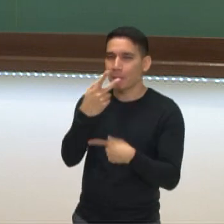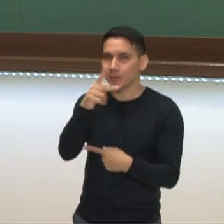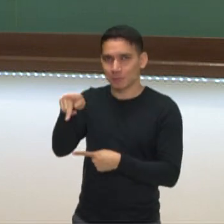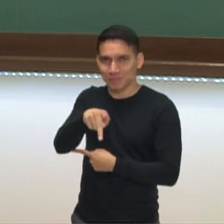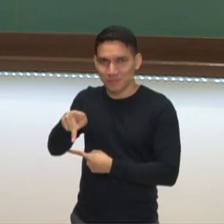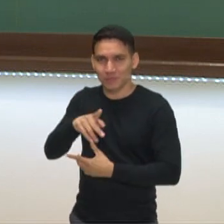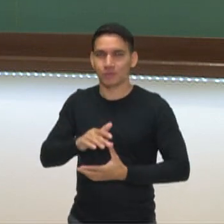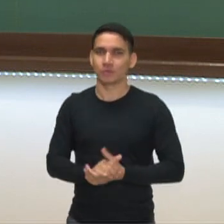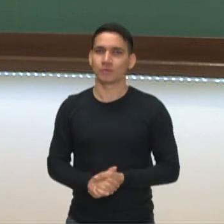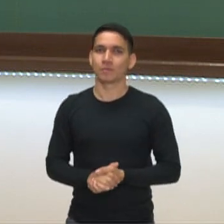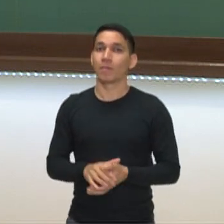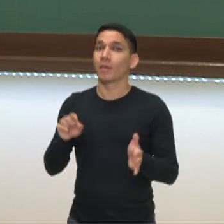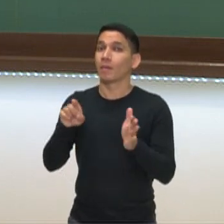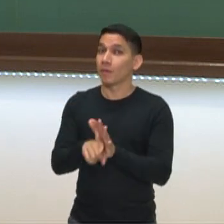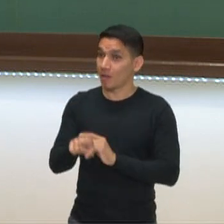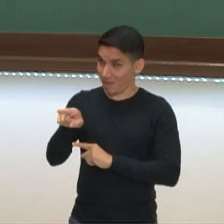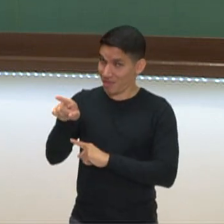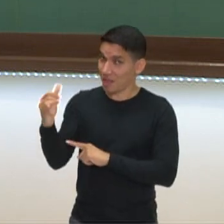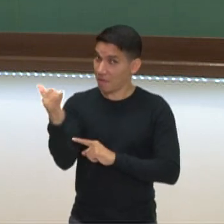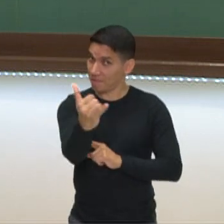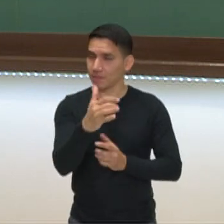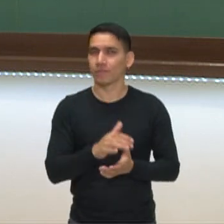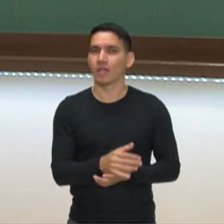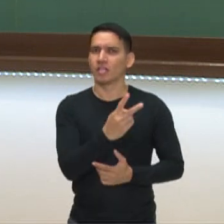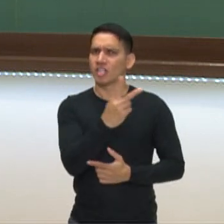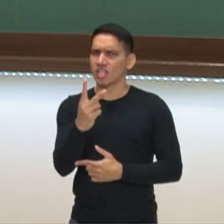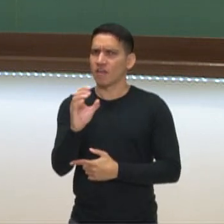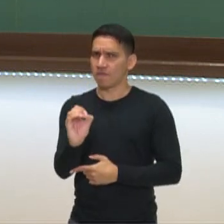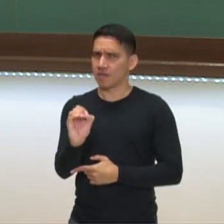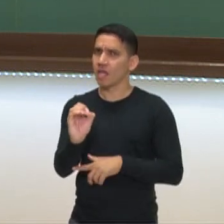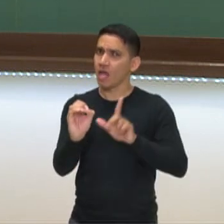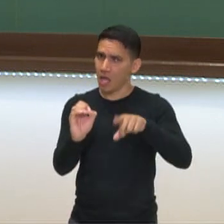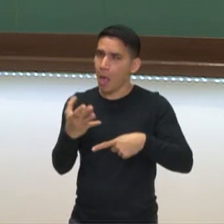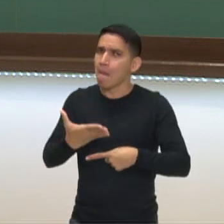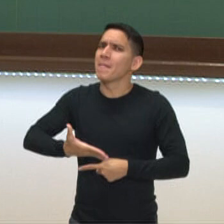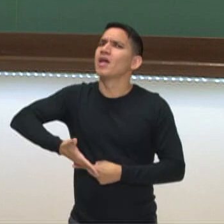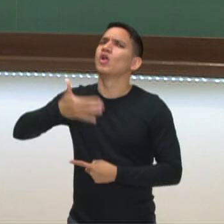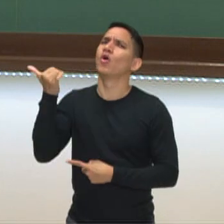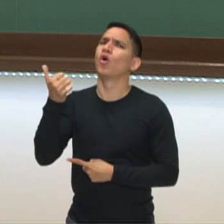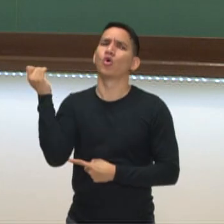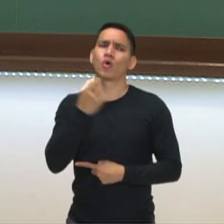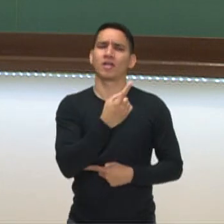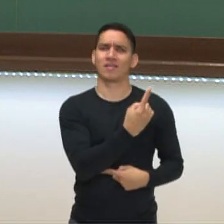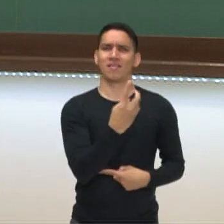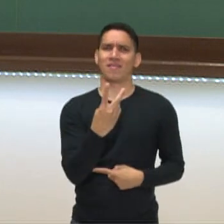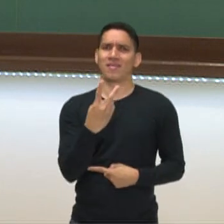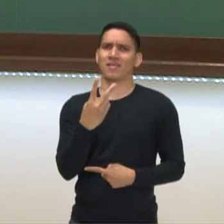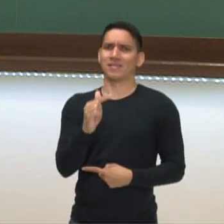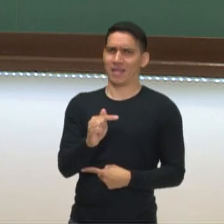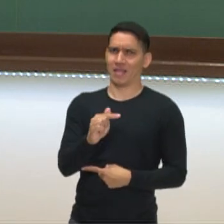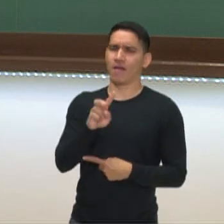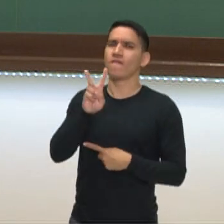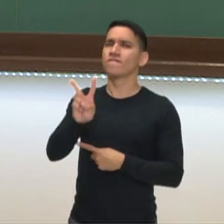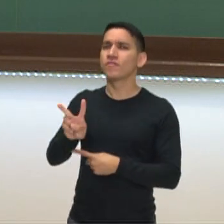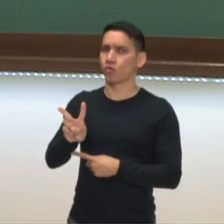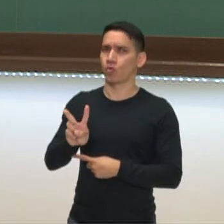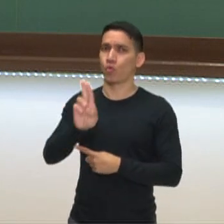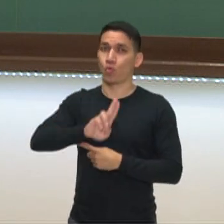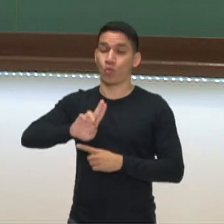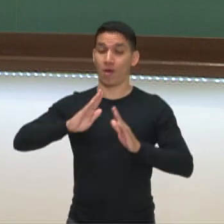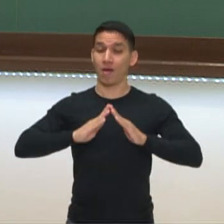vocês. O professor aqui vai afirmar: 220 volts é muito melhor que 127 volts para usar nas casas.